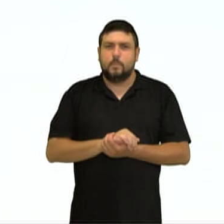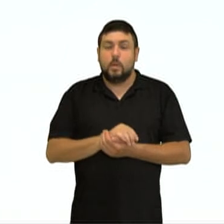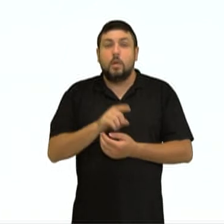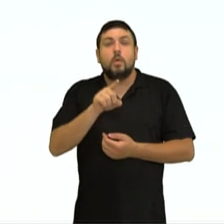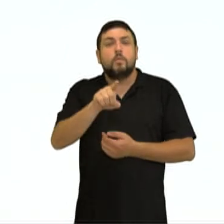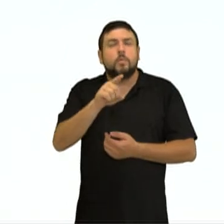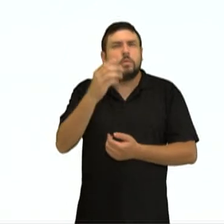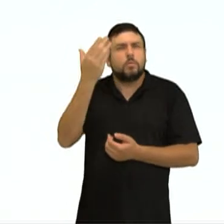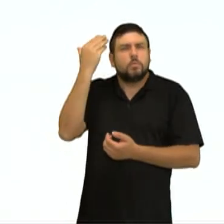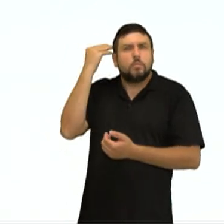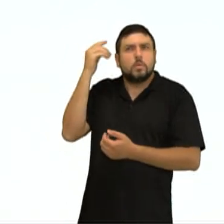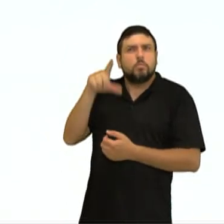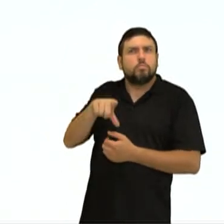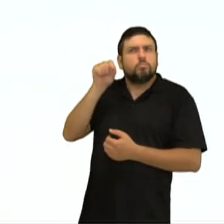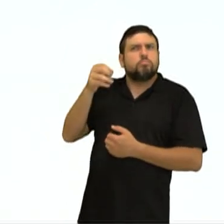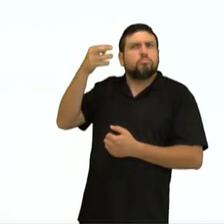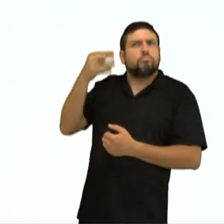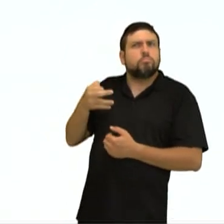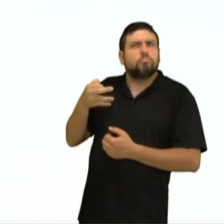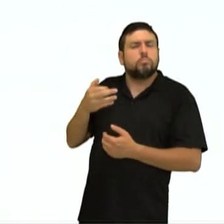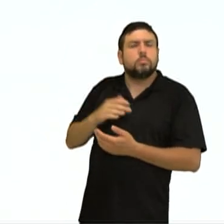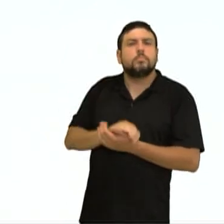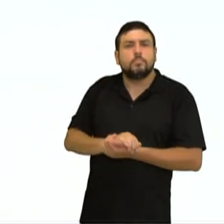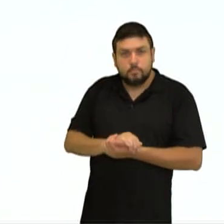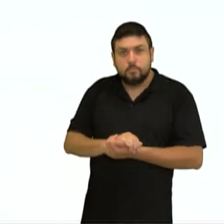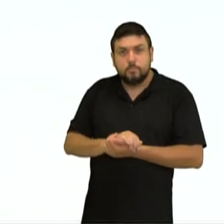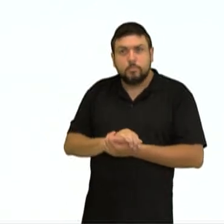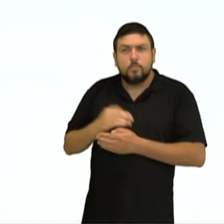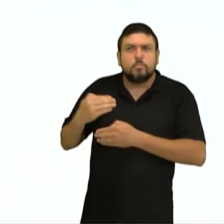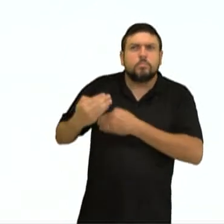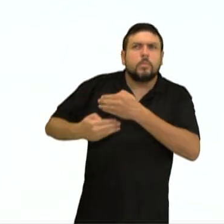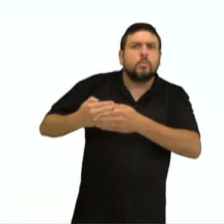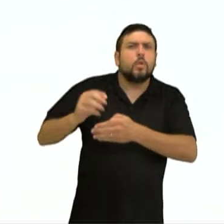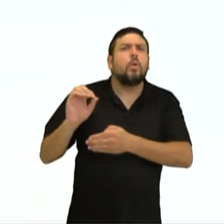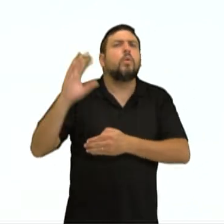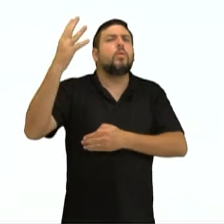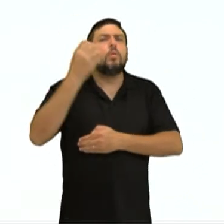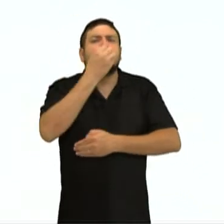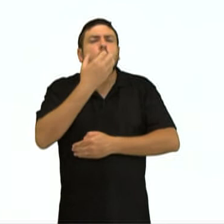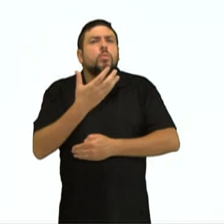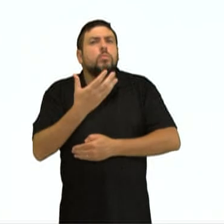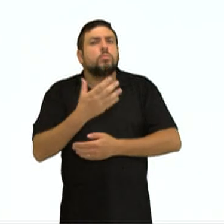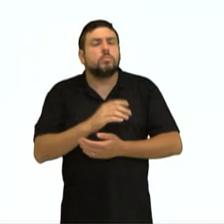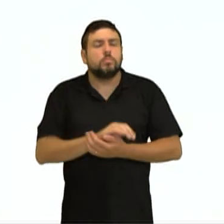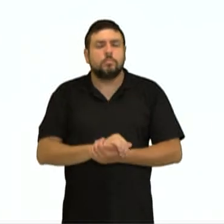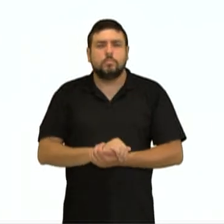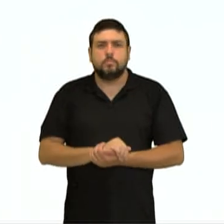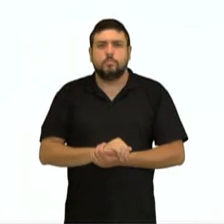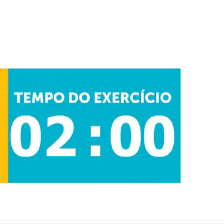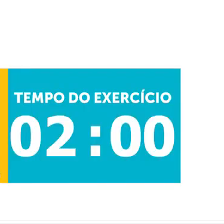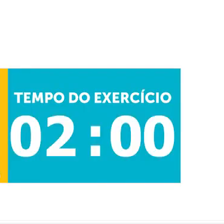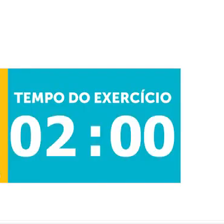melhor decisão sempre? As consequências desses dilemas foram boas? Responde aí.